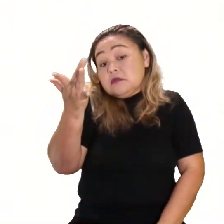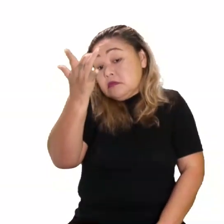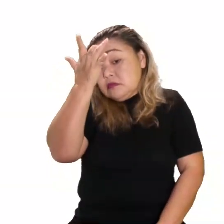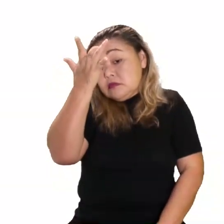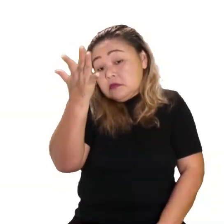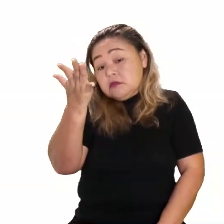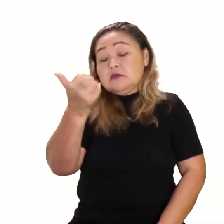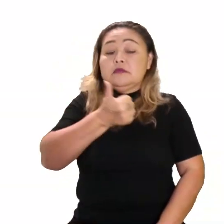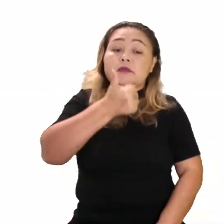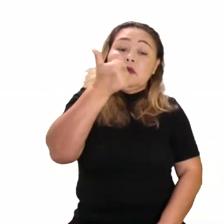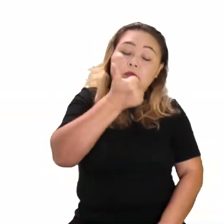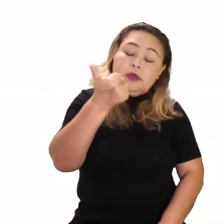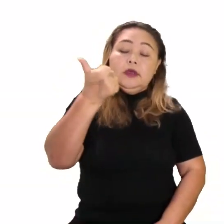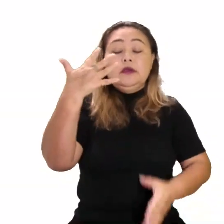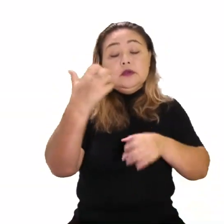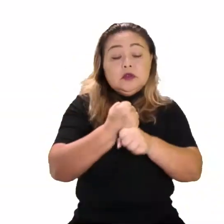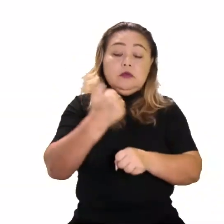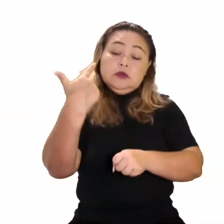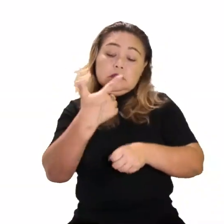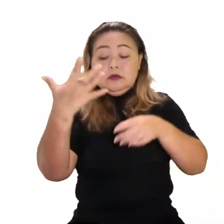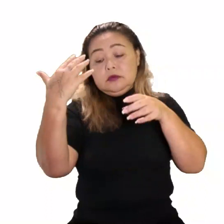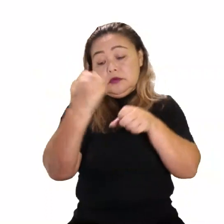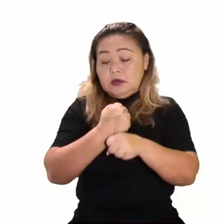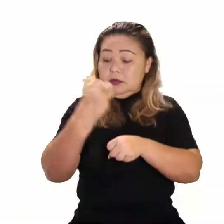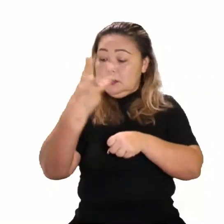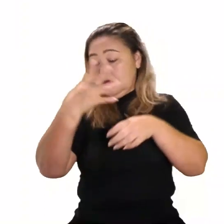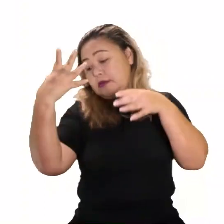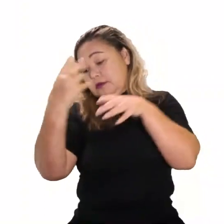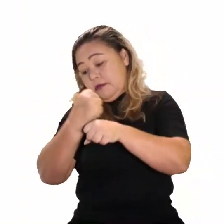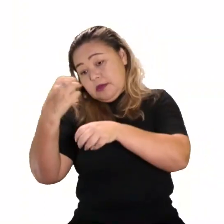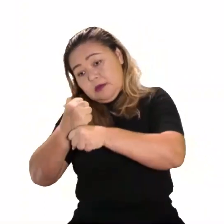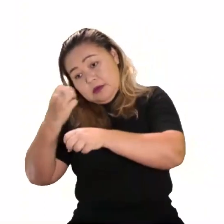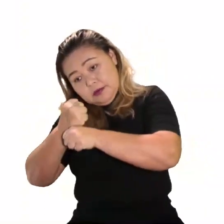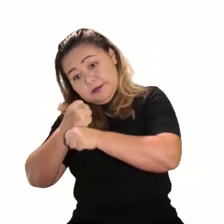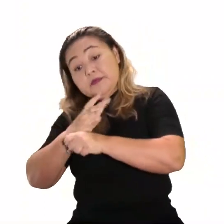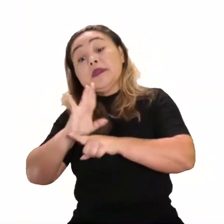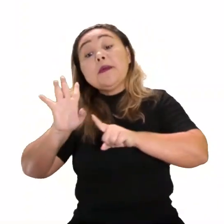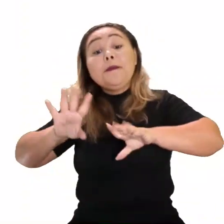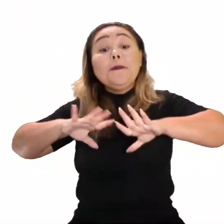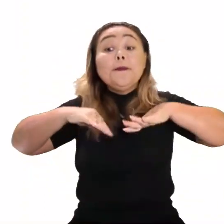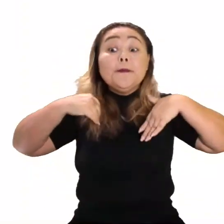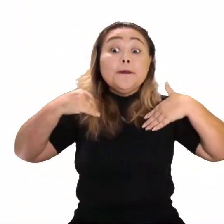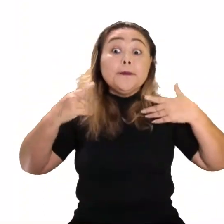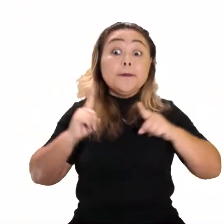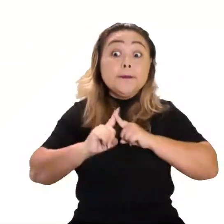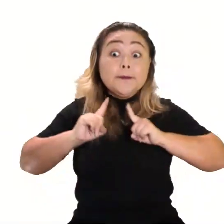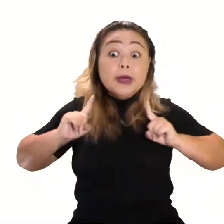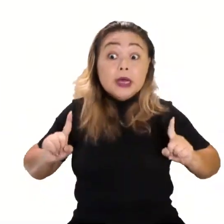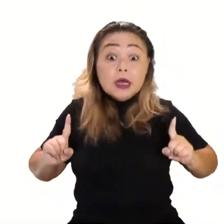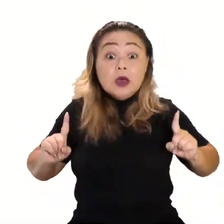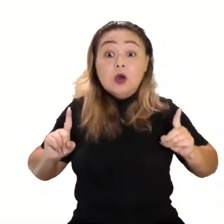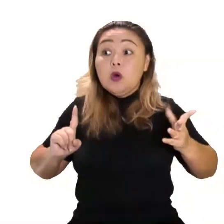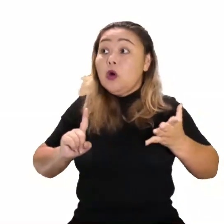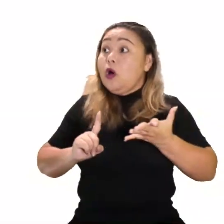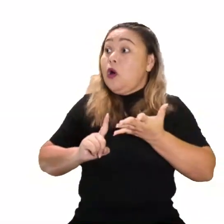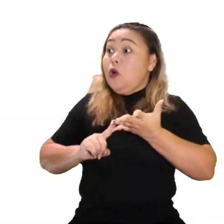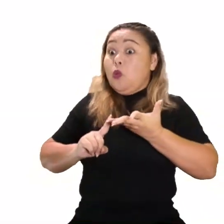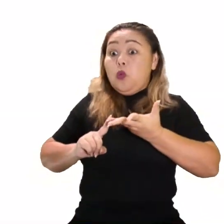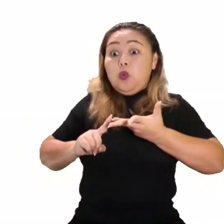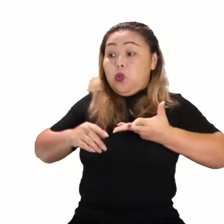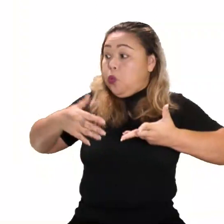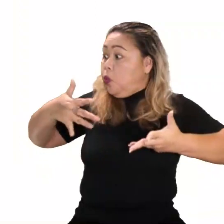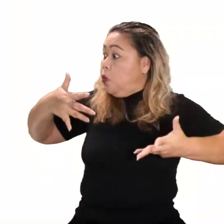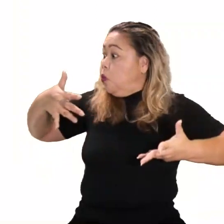Do primeiro com o segundo, com o terceiro. Mas acontece que quando a PG tem muitos termos, é